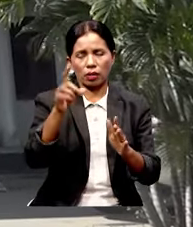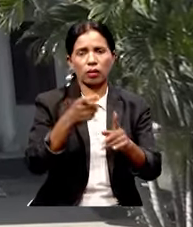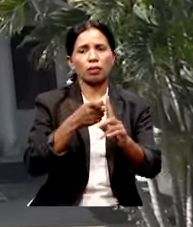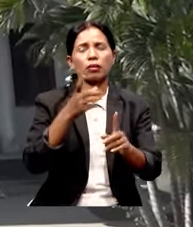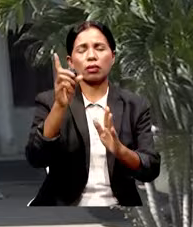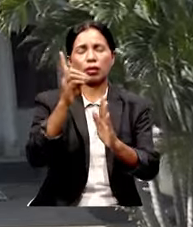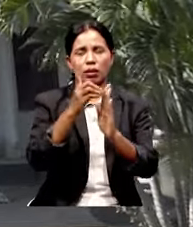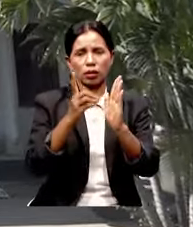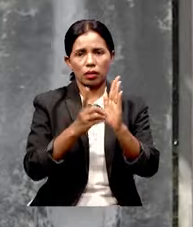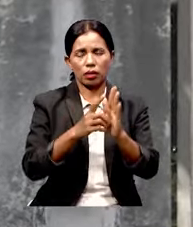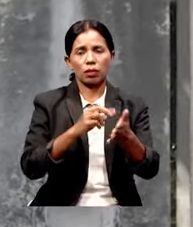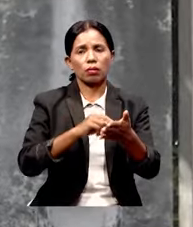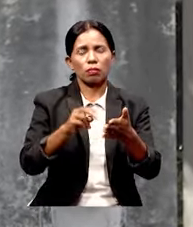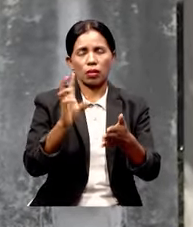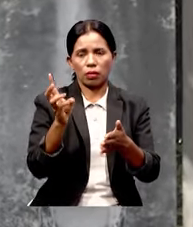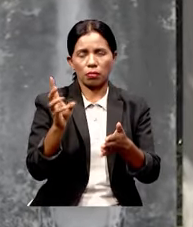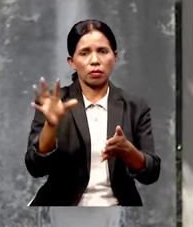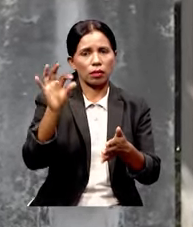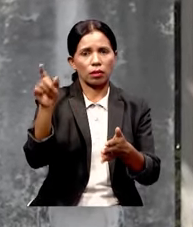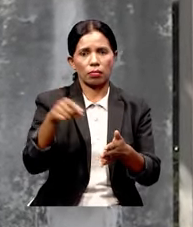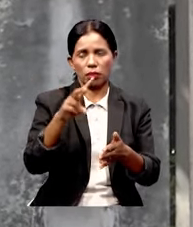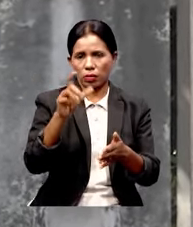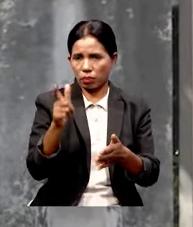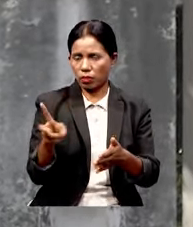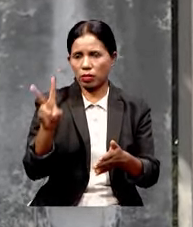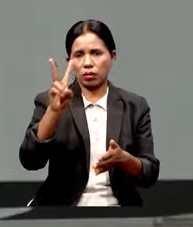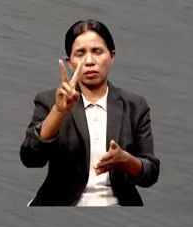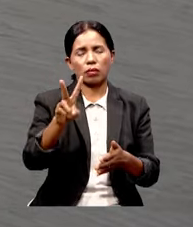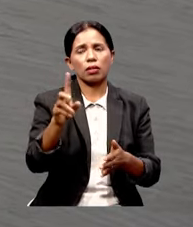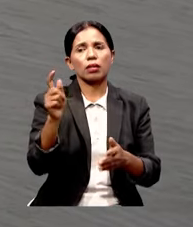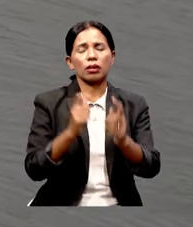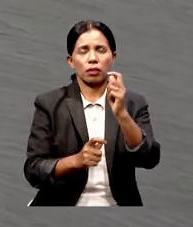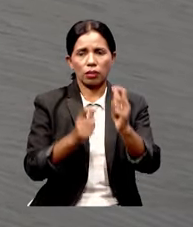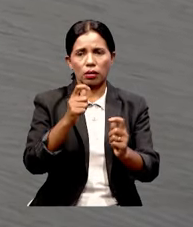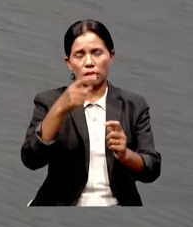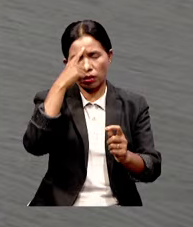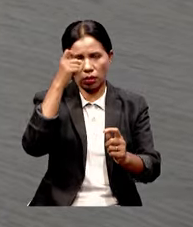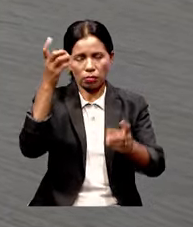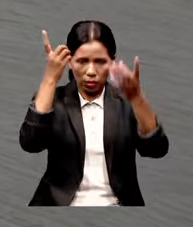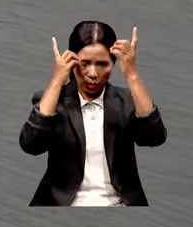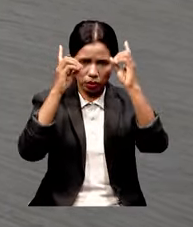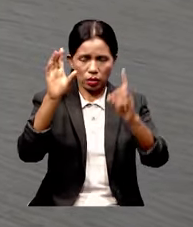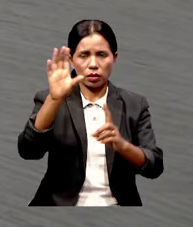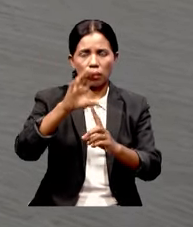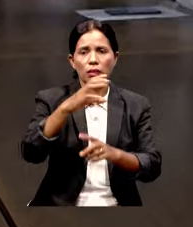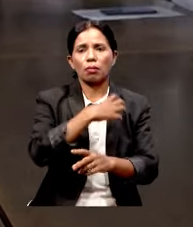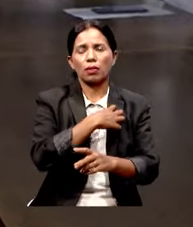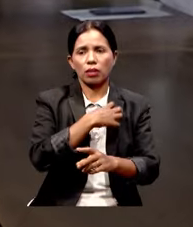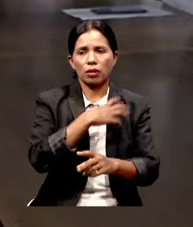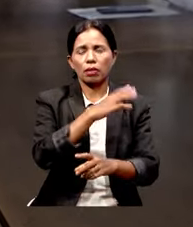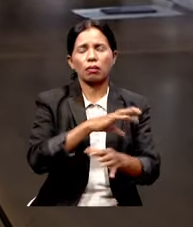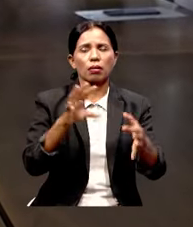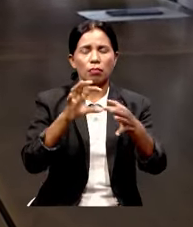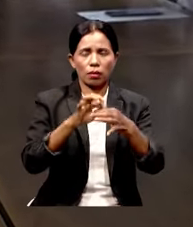decreto número nenuresencia para rehun rua ronresen rua, tribunal recurso indefere, tamba decisão comando geral PNT linien, ba